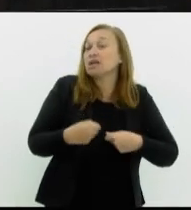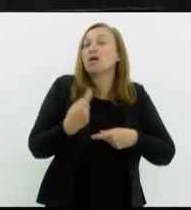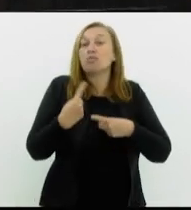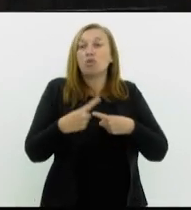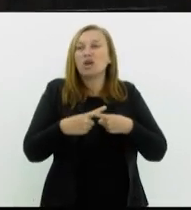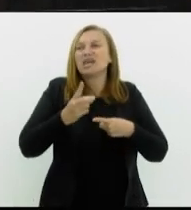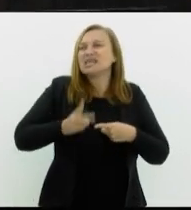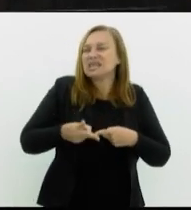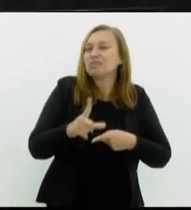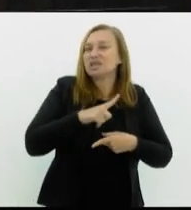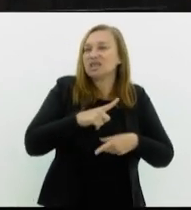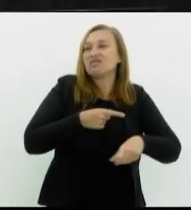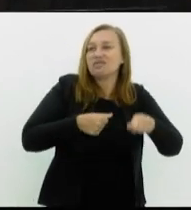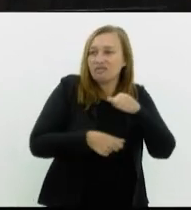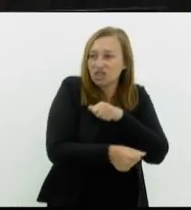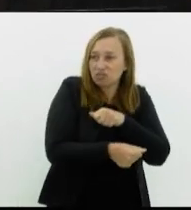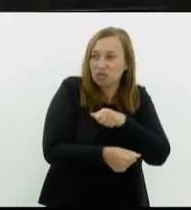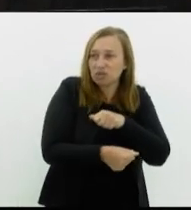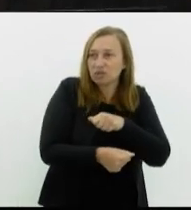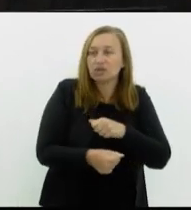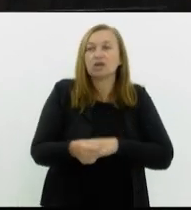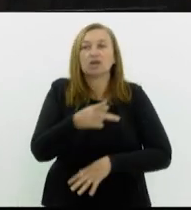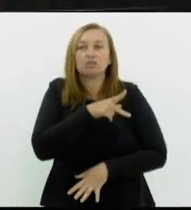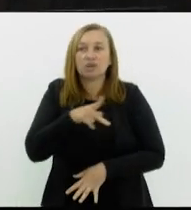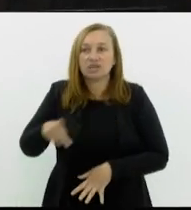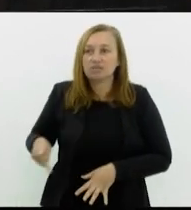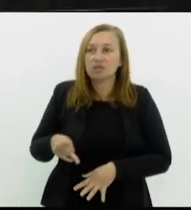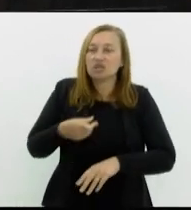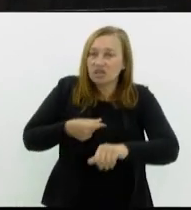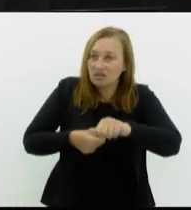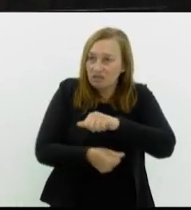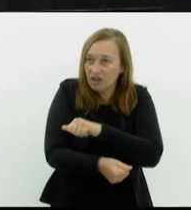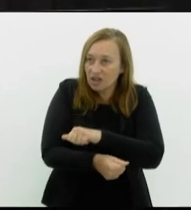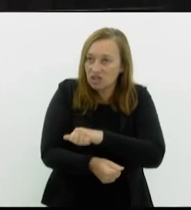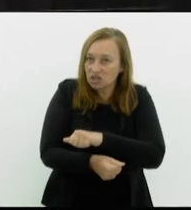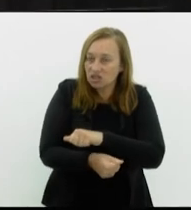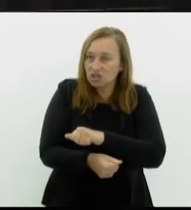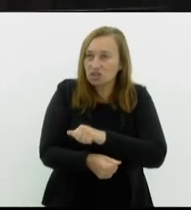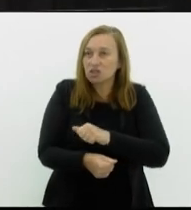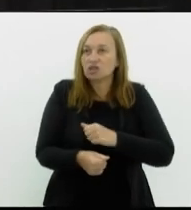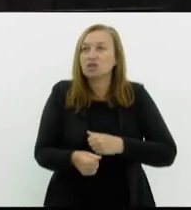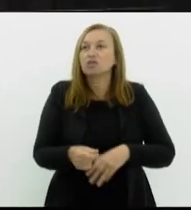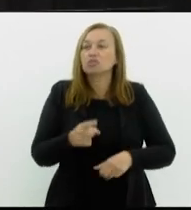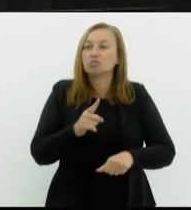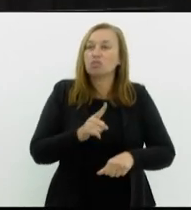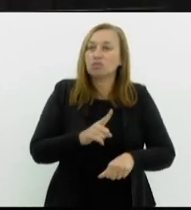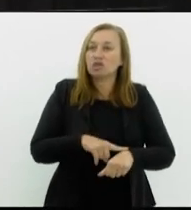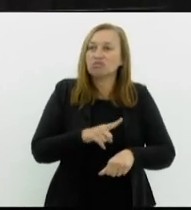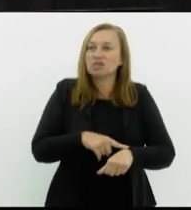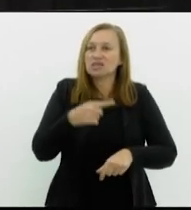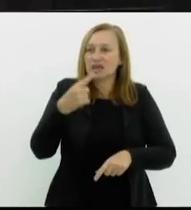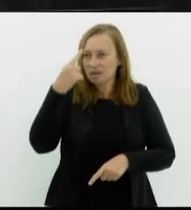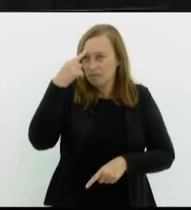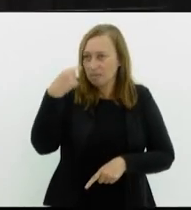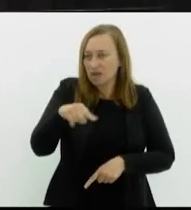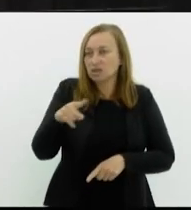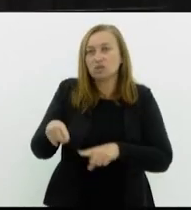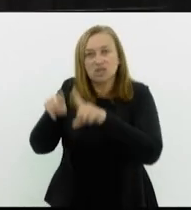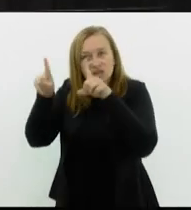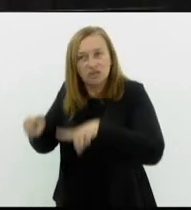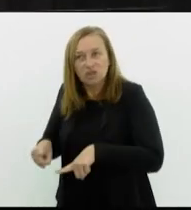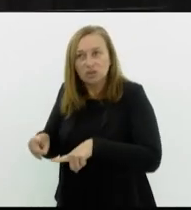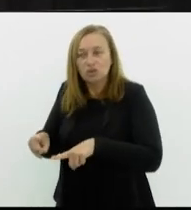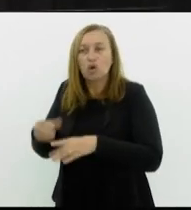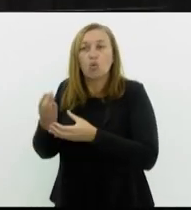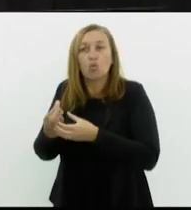sempre houve investimento. E o presidente investe nisso, está investindo. Na hora que você manda um servidor fazer